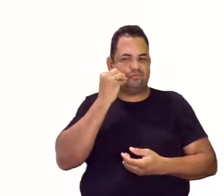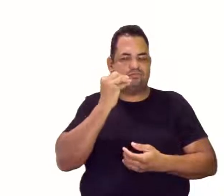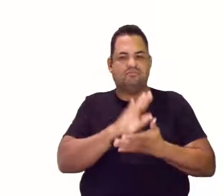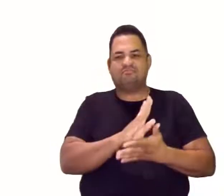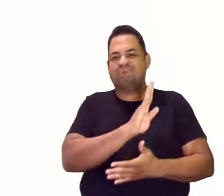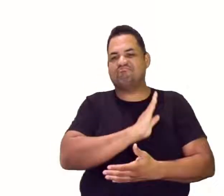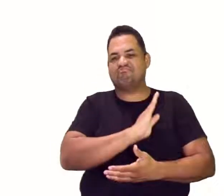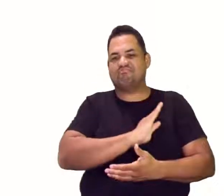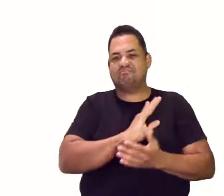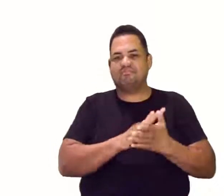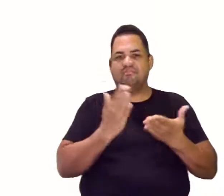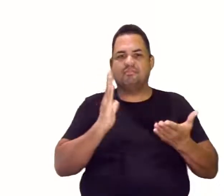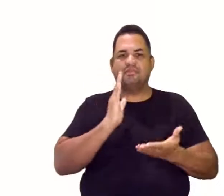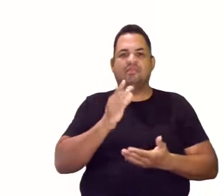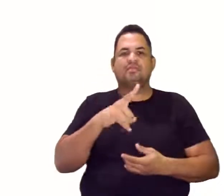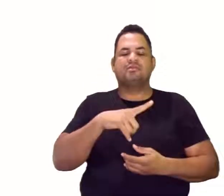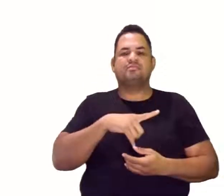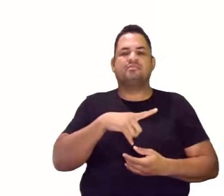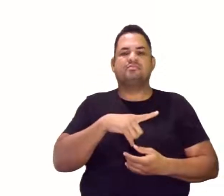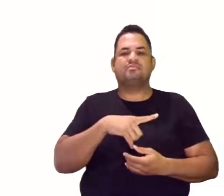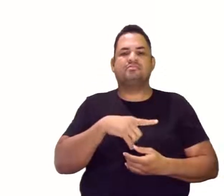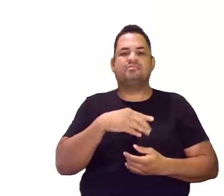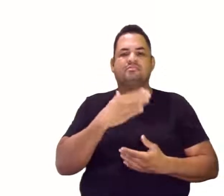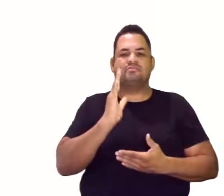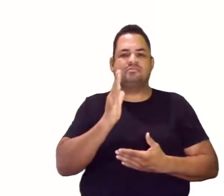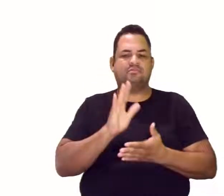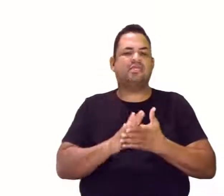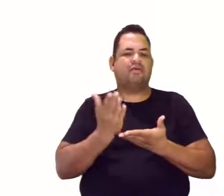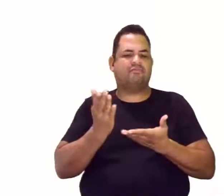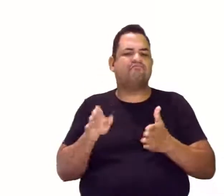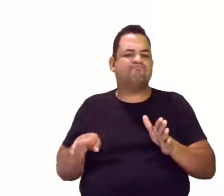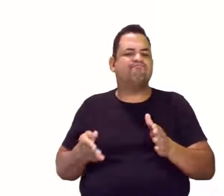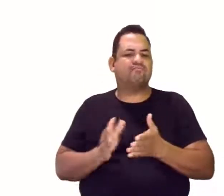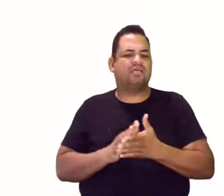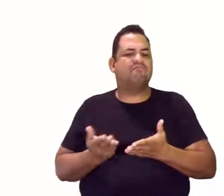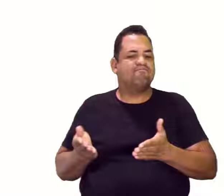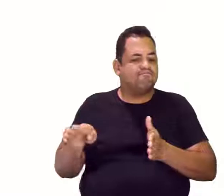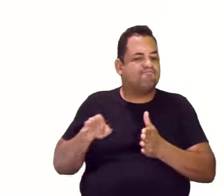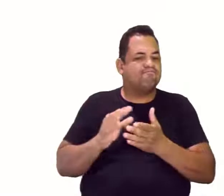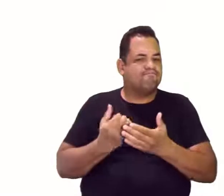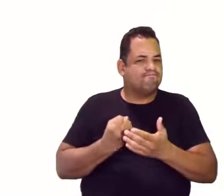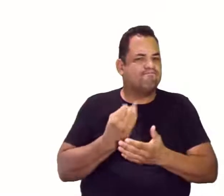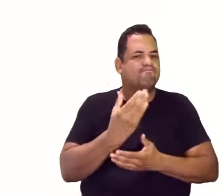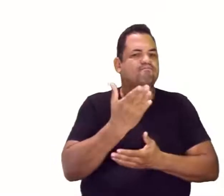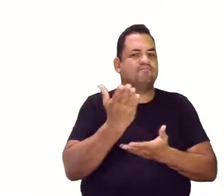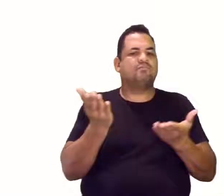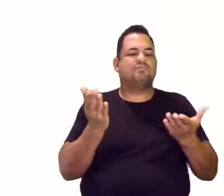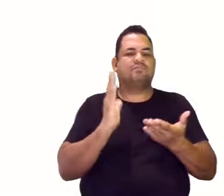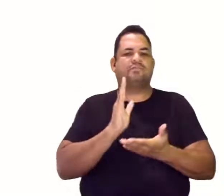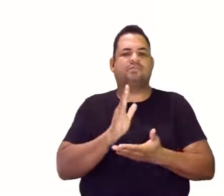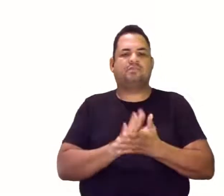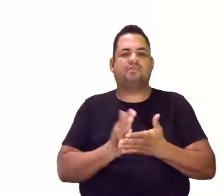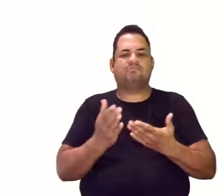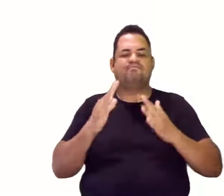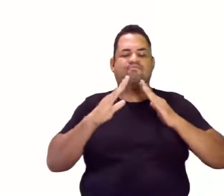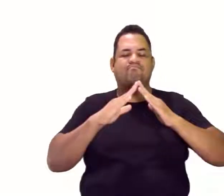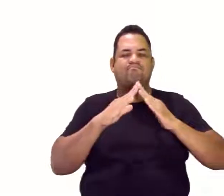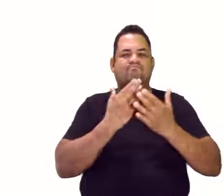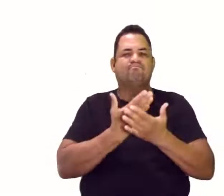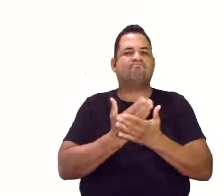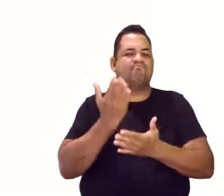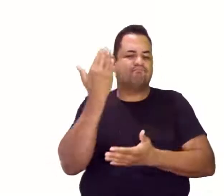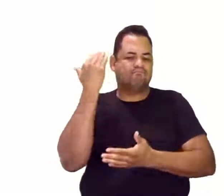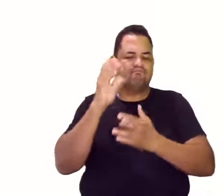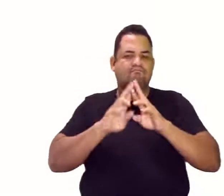Feijó. Eu já estive na Padre Feijó, só que na época ela não tinha passado pela reforma, era uma escola já bem diferente, né?